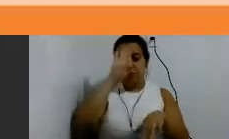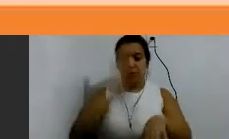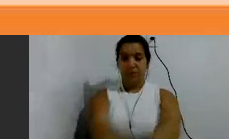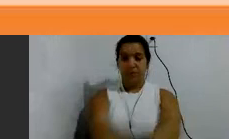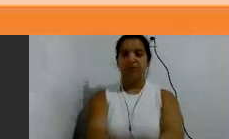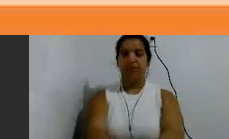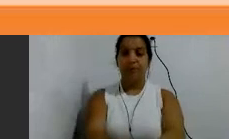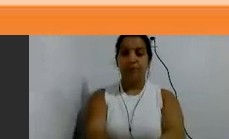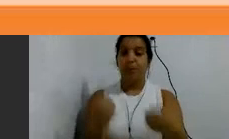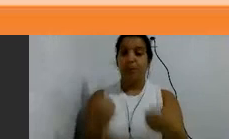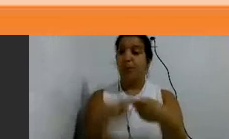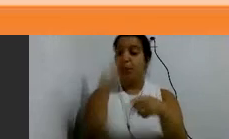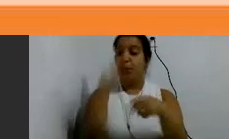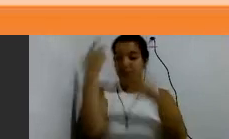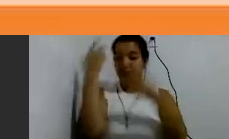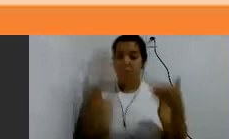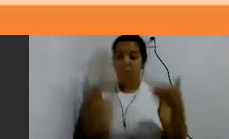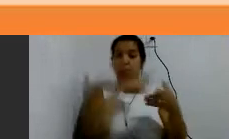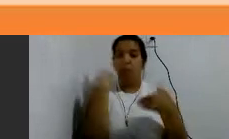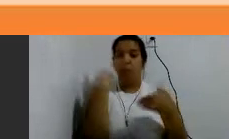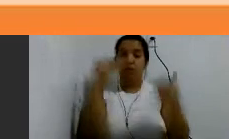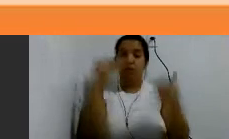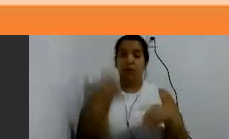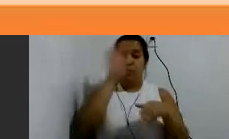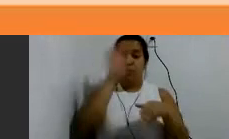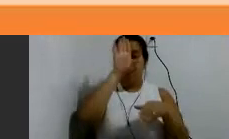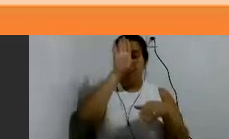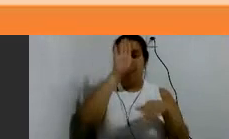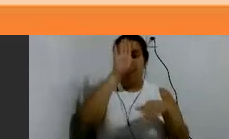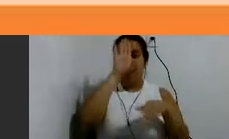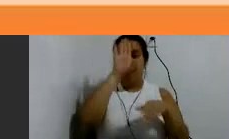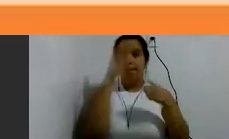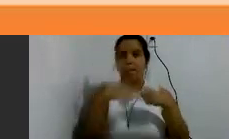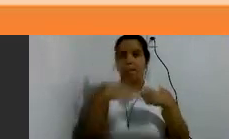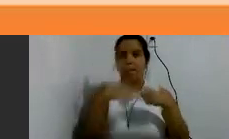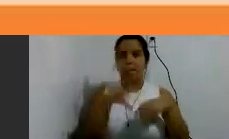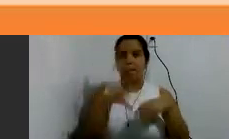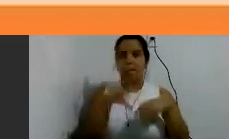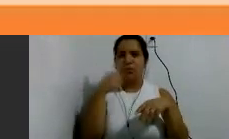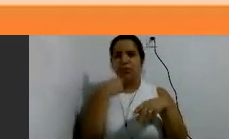Por que muitos pacientes morrem? Às vezes eles chegam no médico com pico, o médico suspeita que é